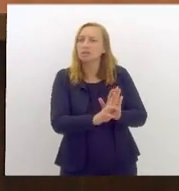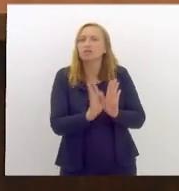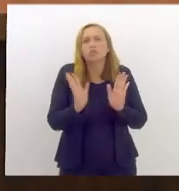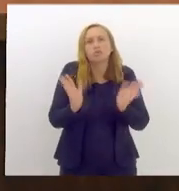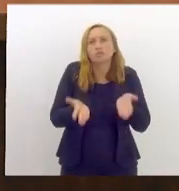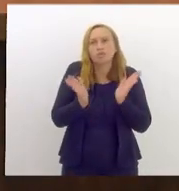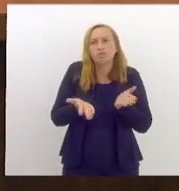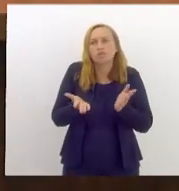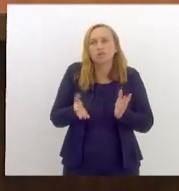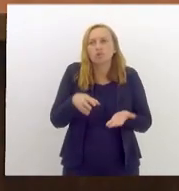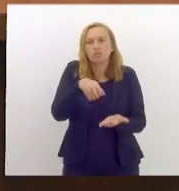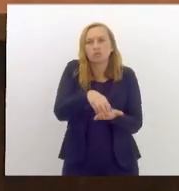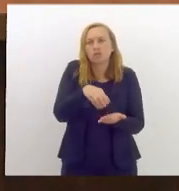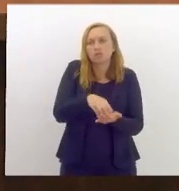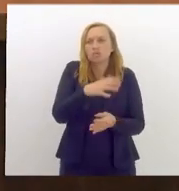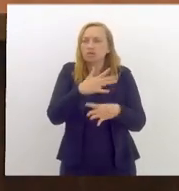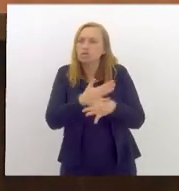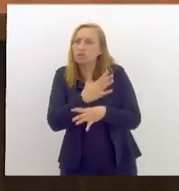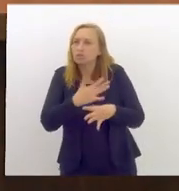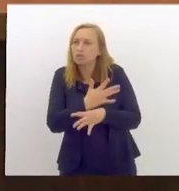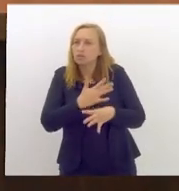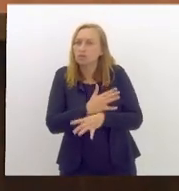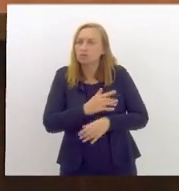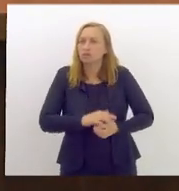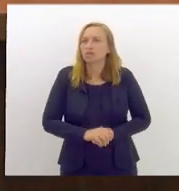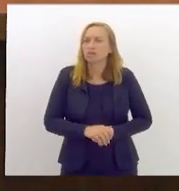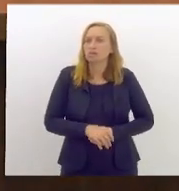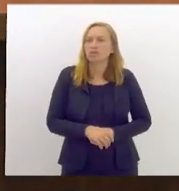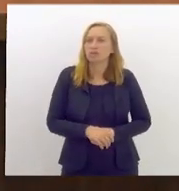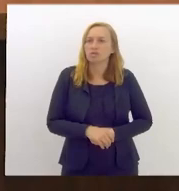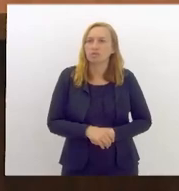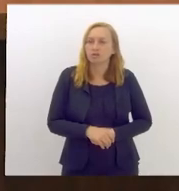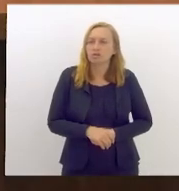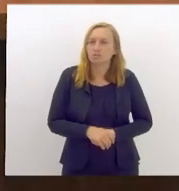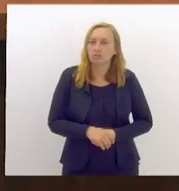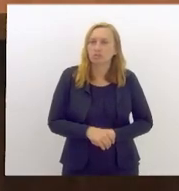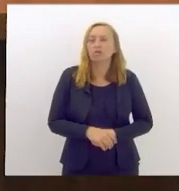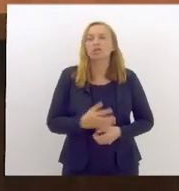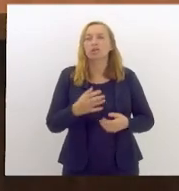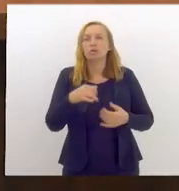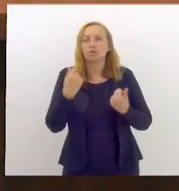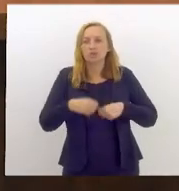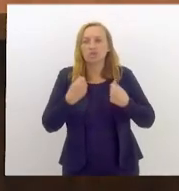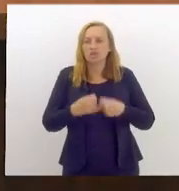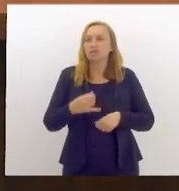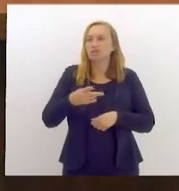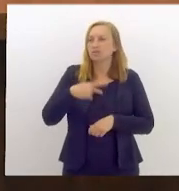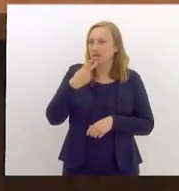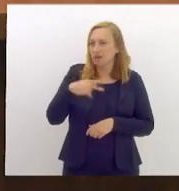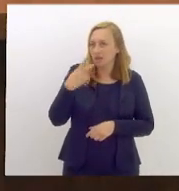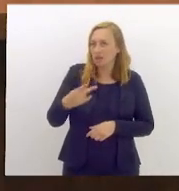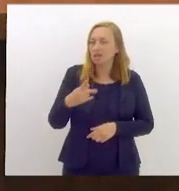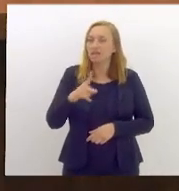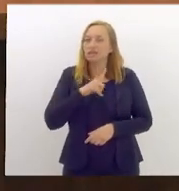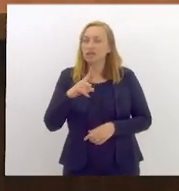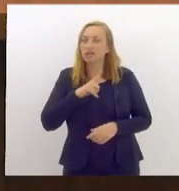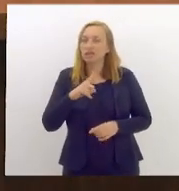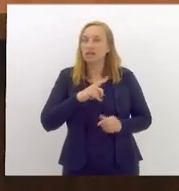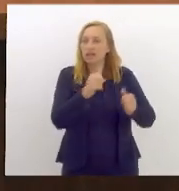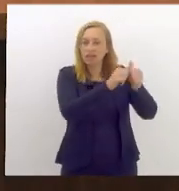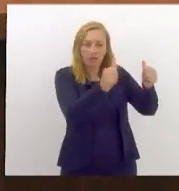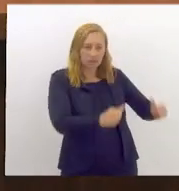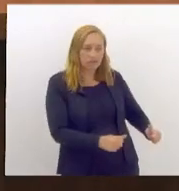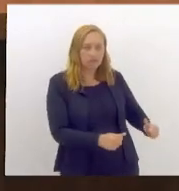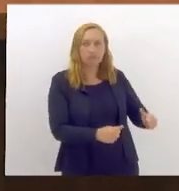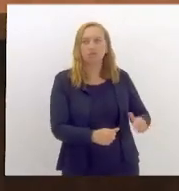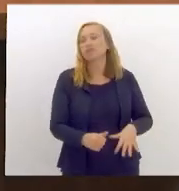o centro do Rio de Janeiro é ali também seu presidente eu preciso aqui avisar que tem a Estátua de Marielle